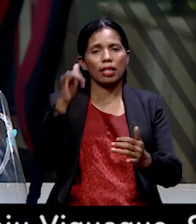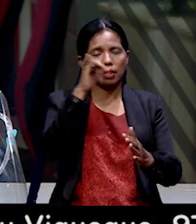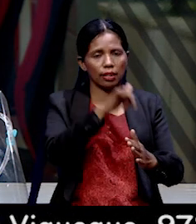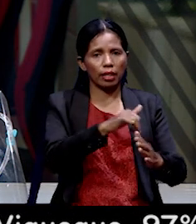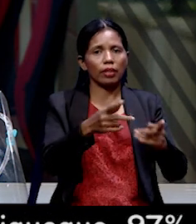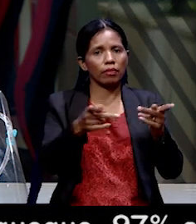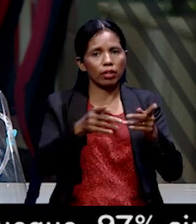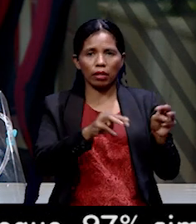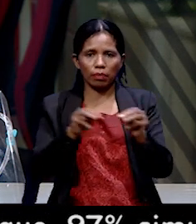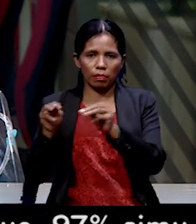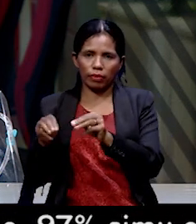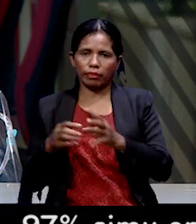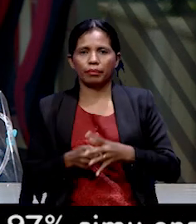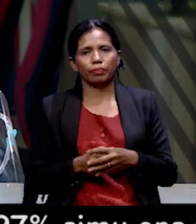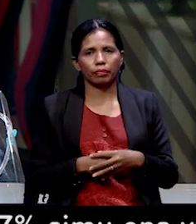refugiado.